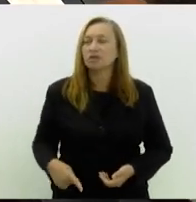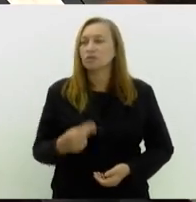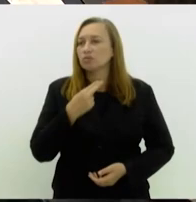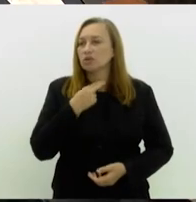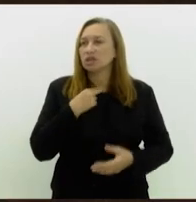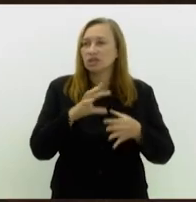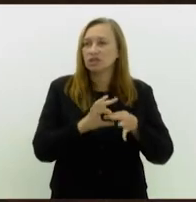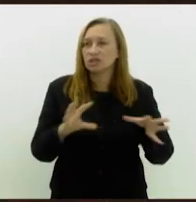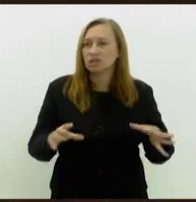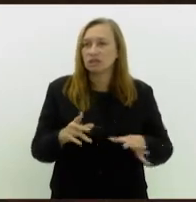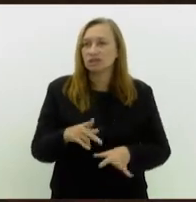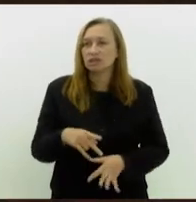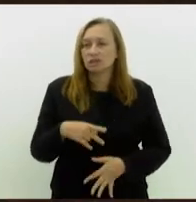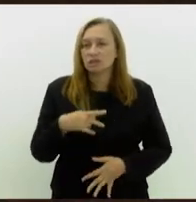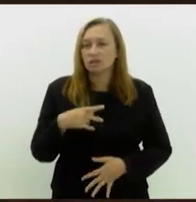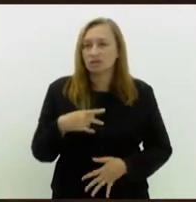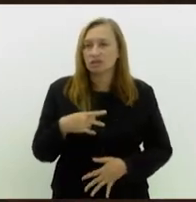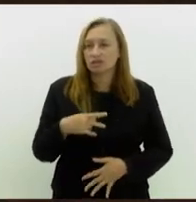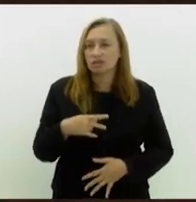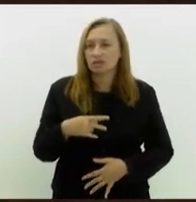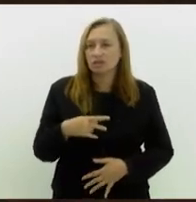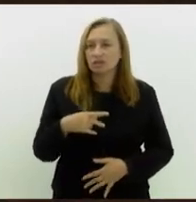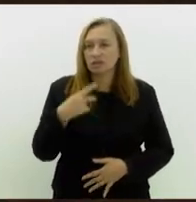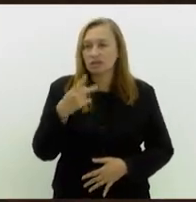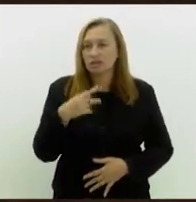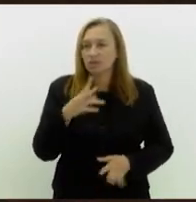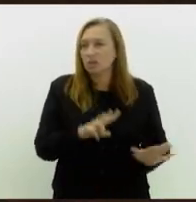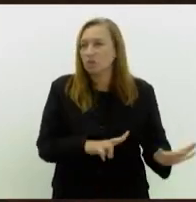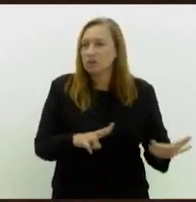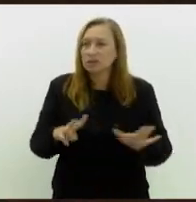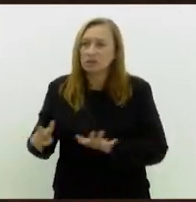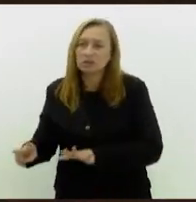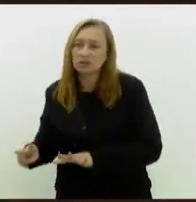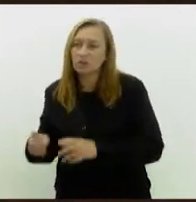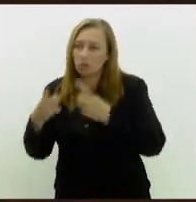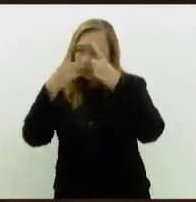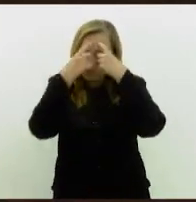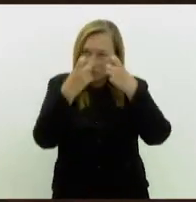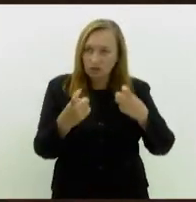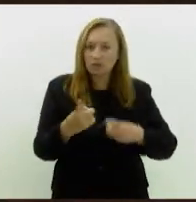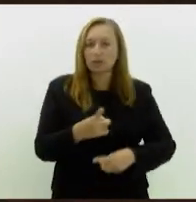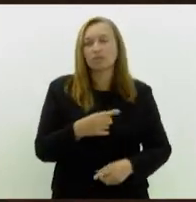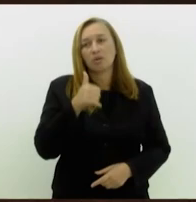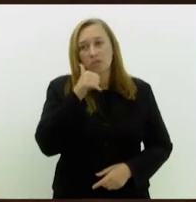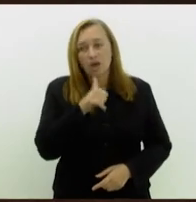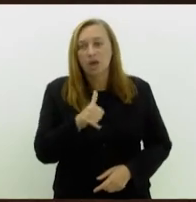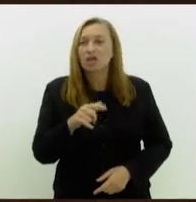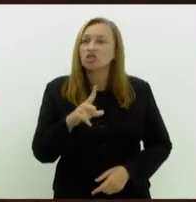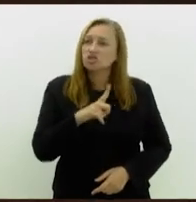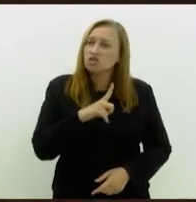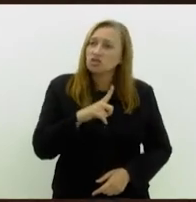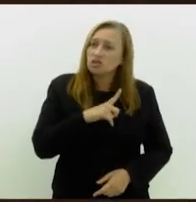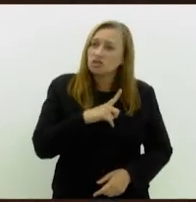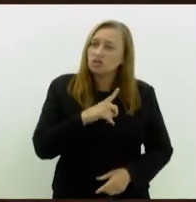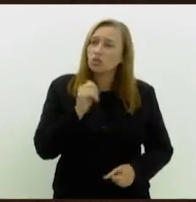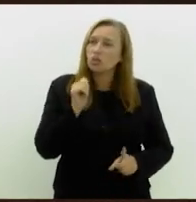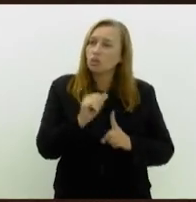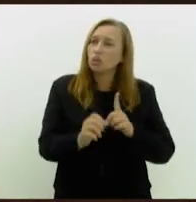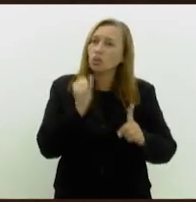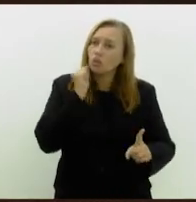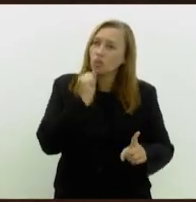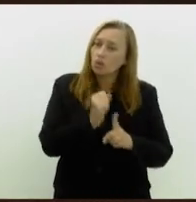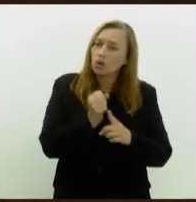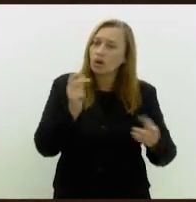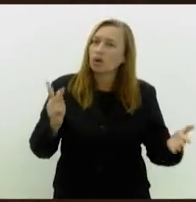poderia deixar de passar essa sessão numa semana tão violenta paraas mulheres nós tivemos feminicídios